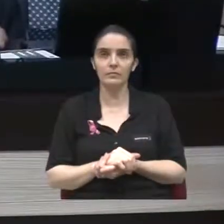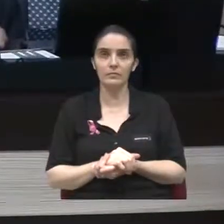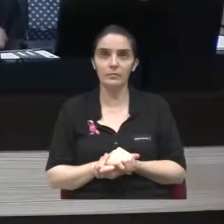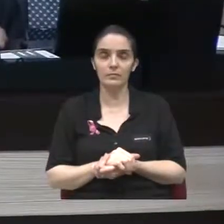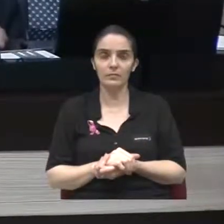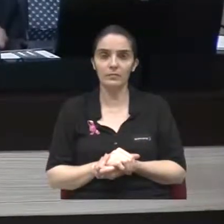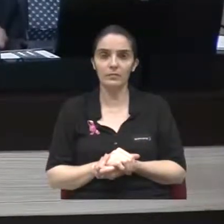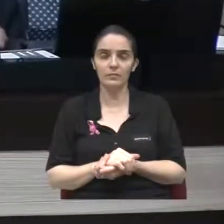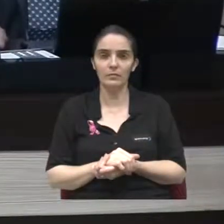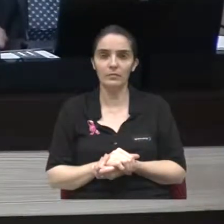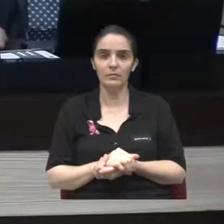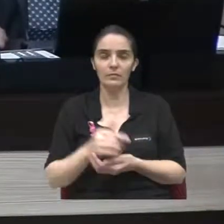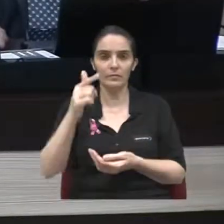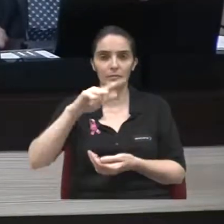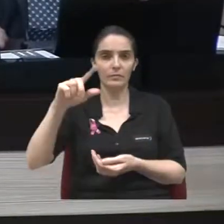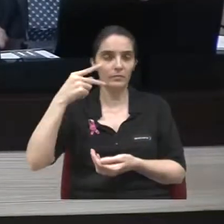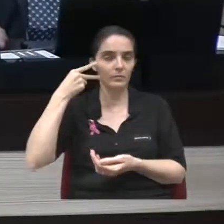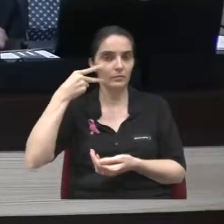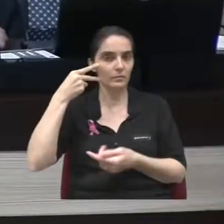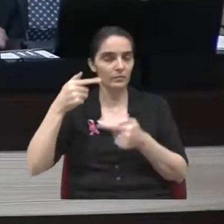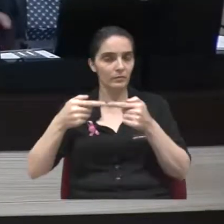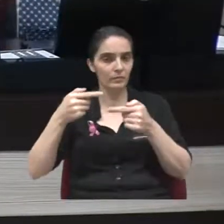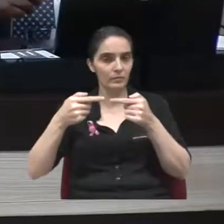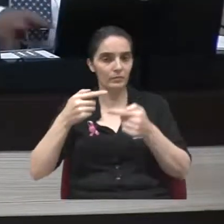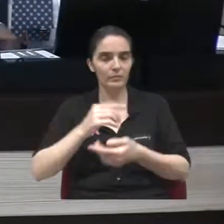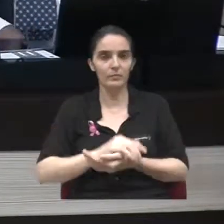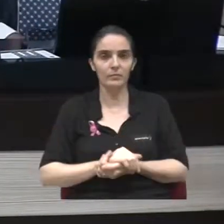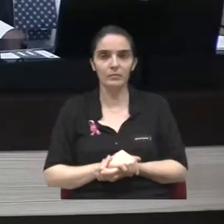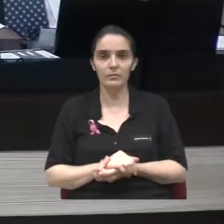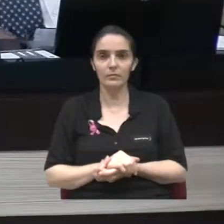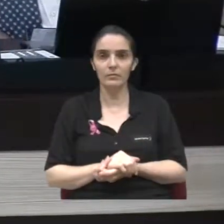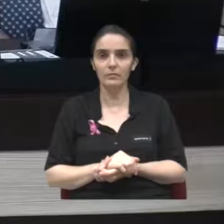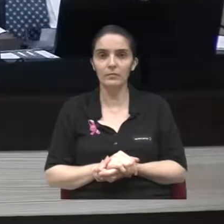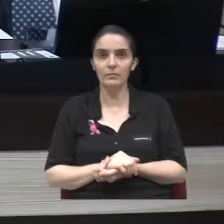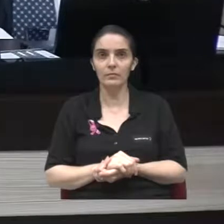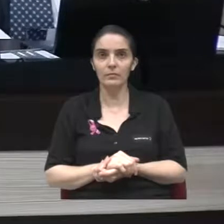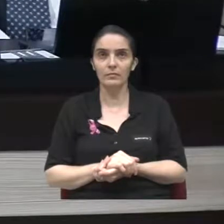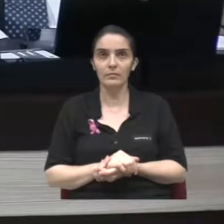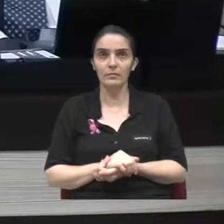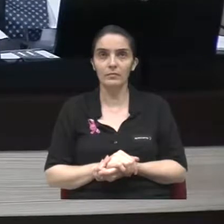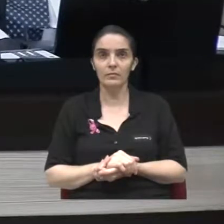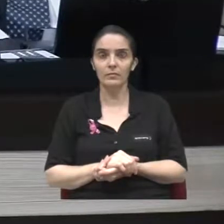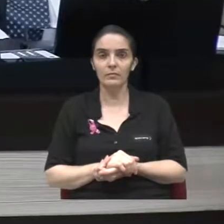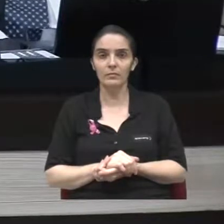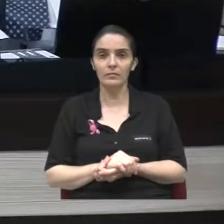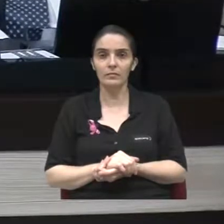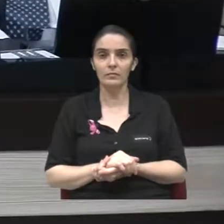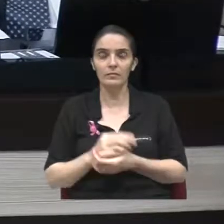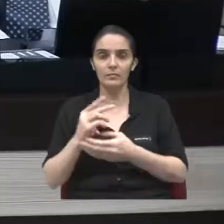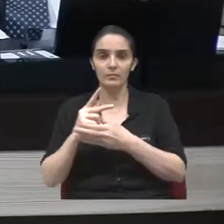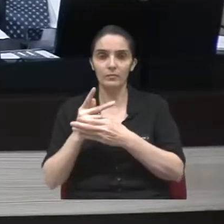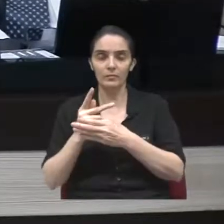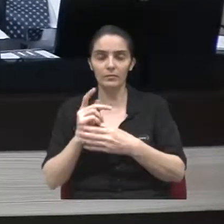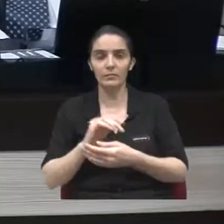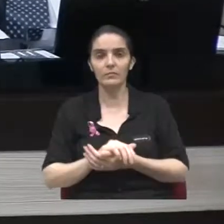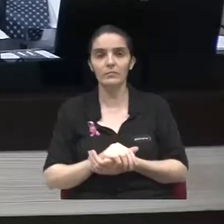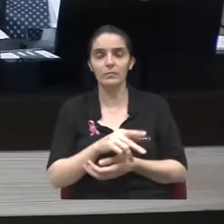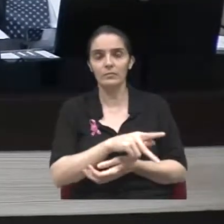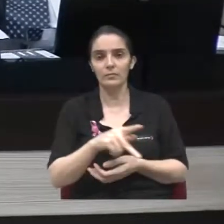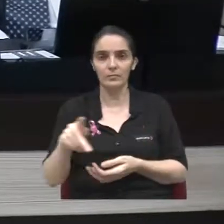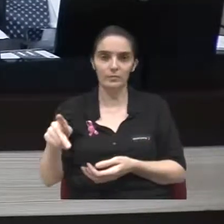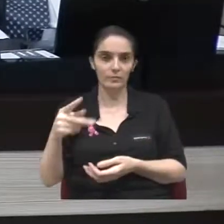Mais algum vereador deseja discutir o requerimento? Eu gostaria, senhor presidente. Vereador Helder do Táxi. Senhor presidente, nobres amigos